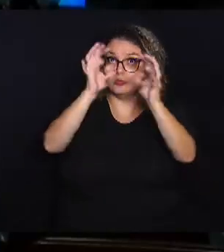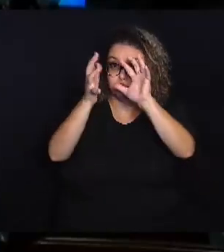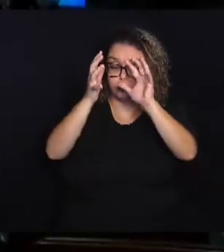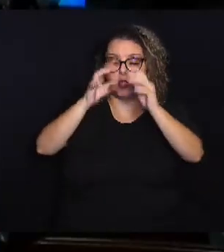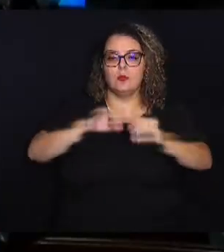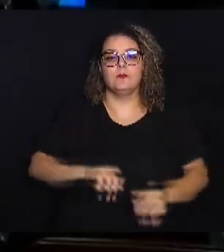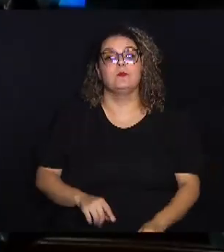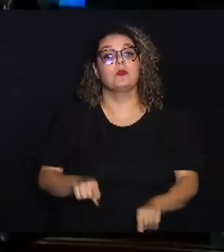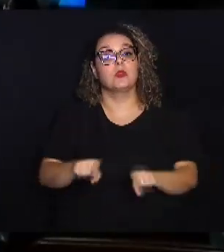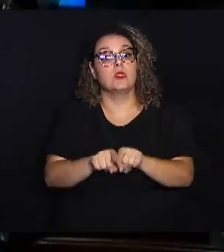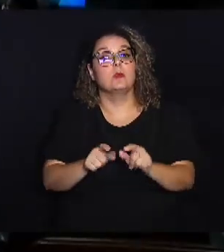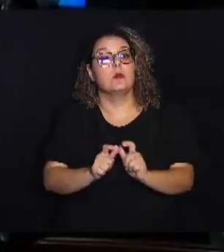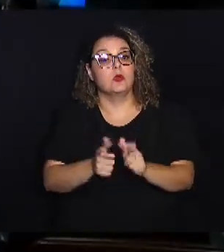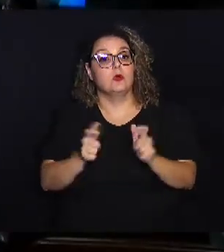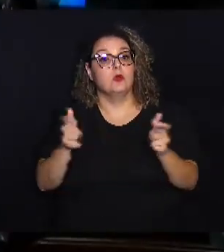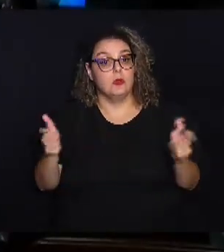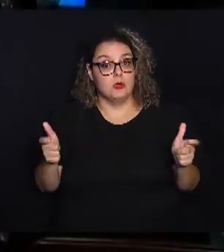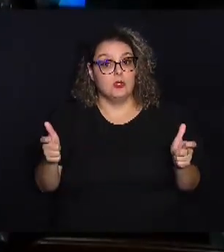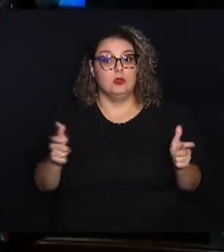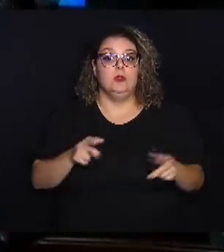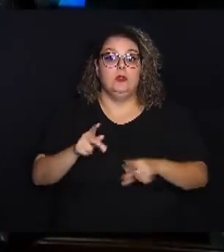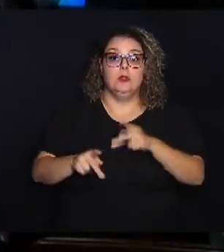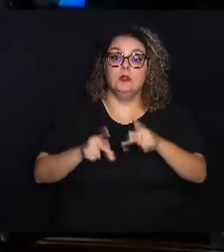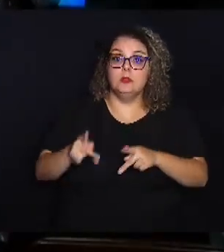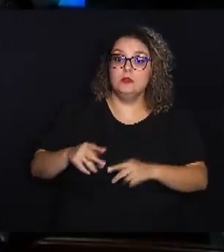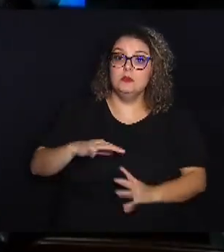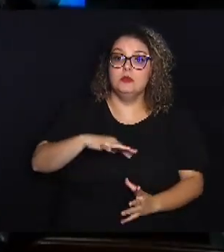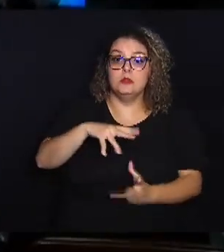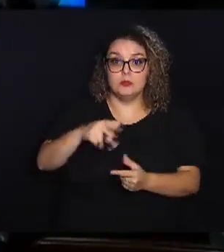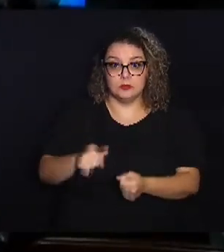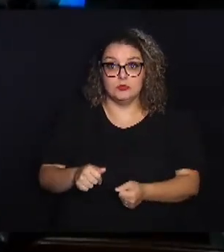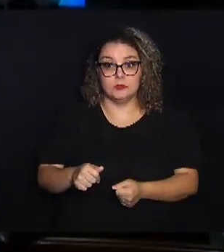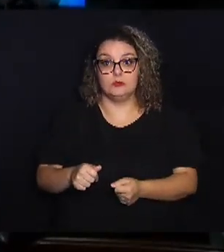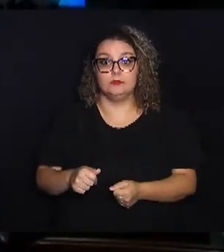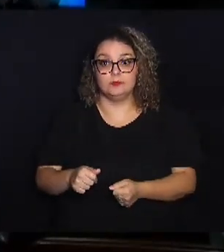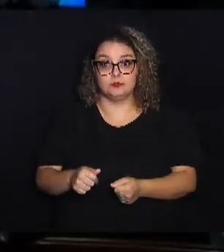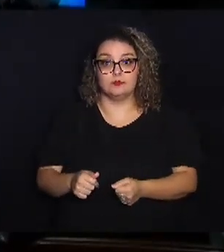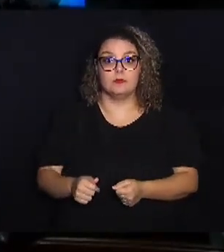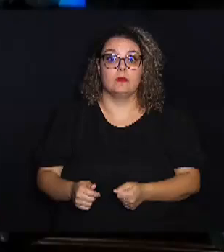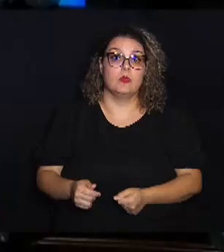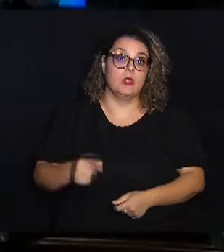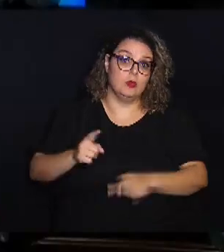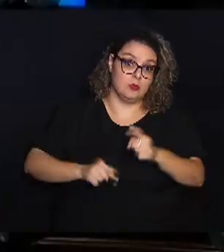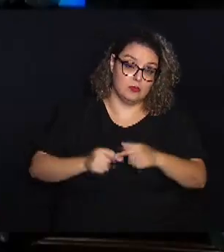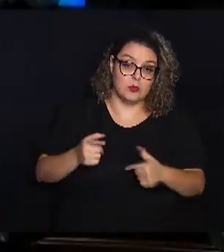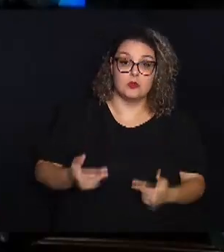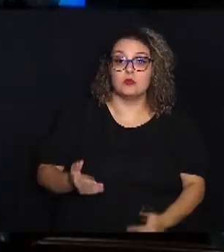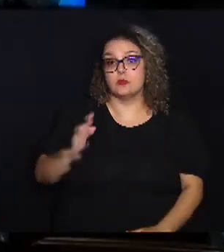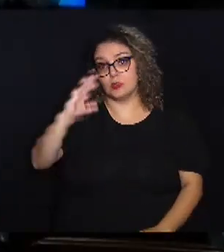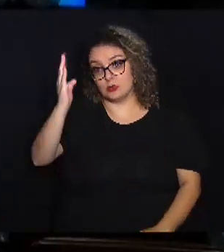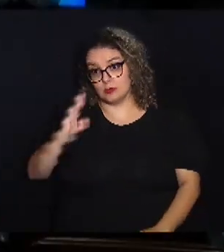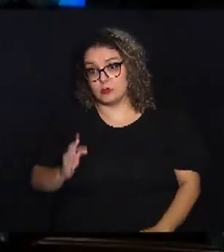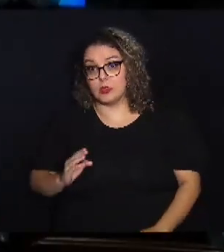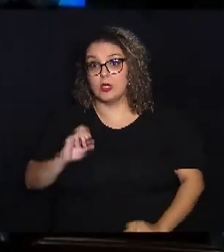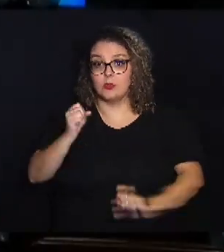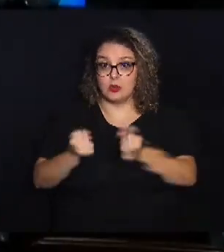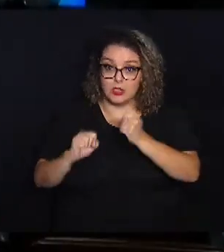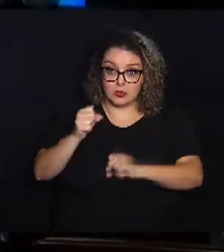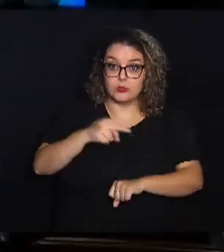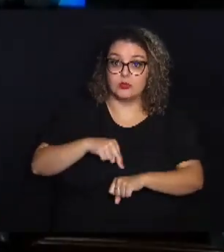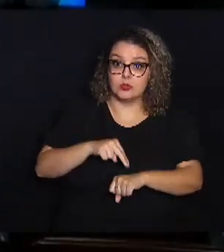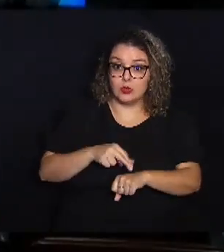também o crescimento significativo da população mundial, que se abastece de produtos brasileiros, a indústria nacional